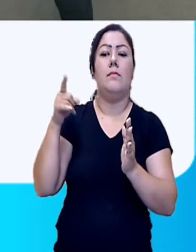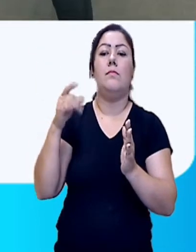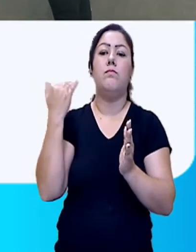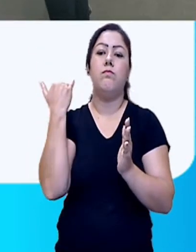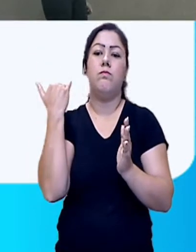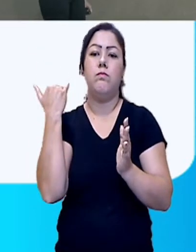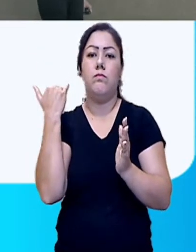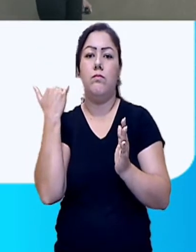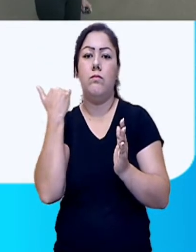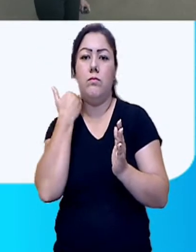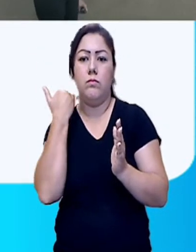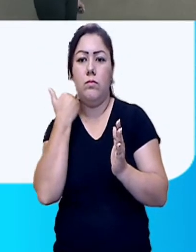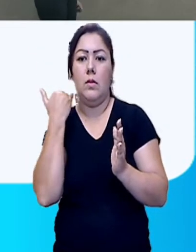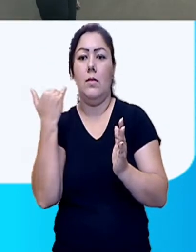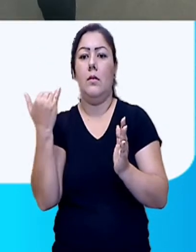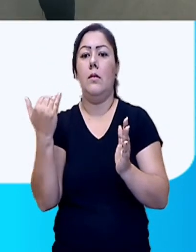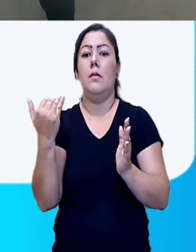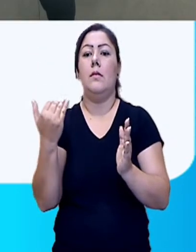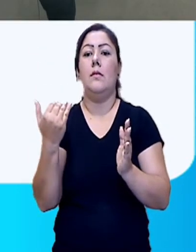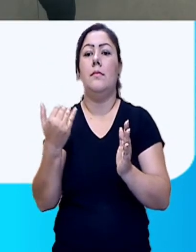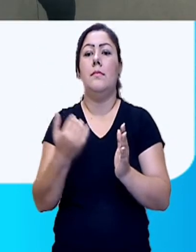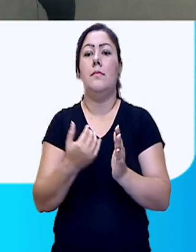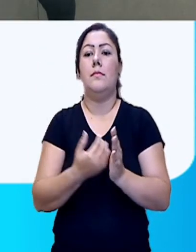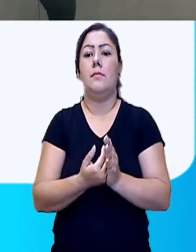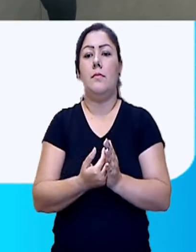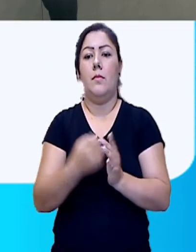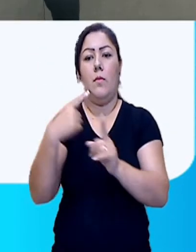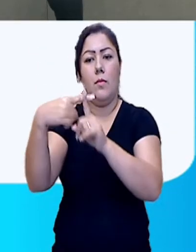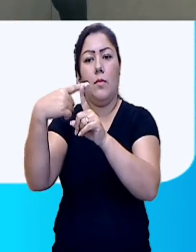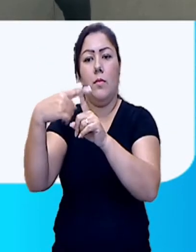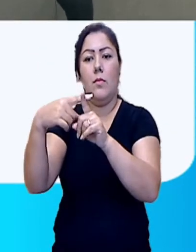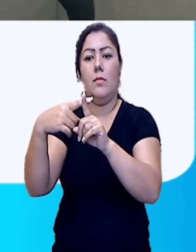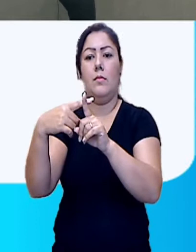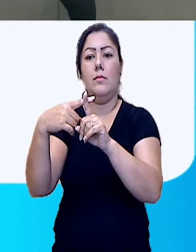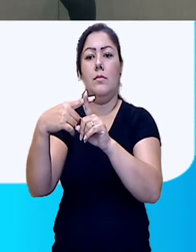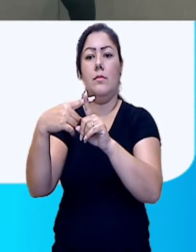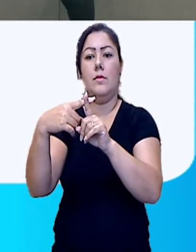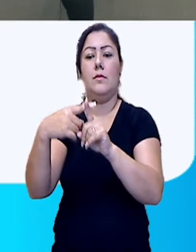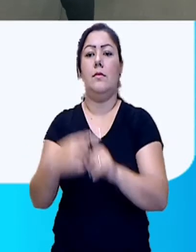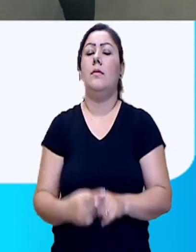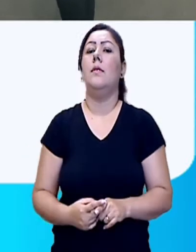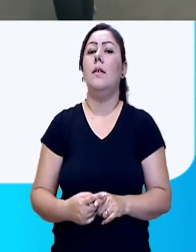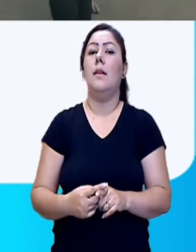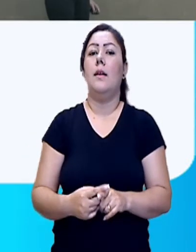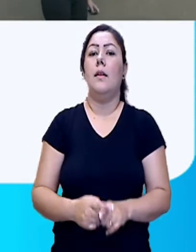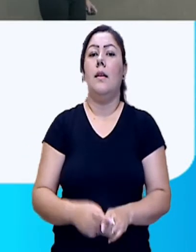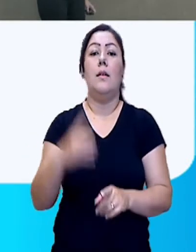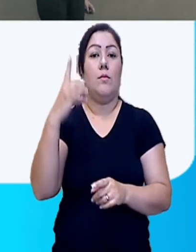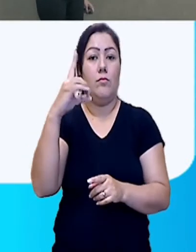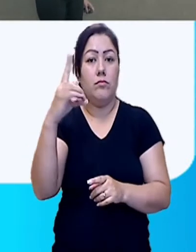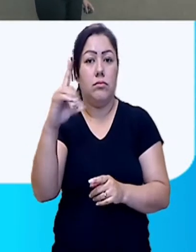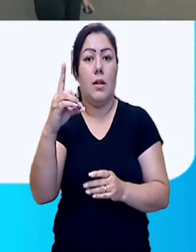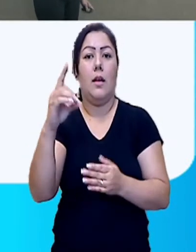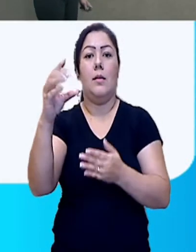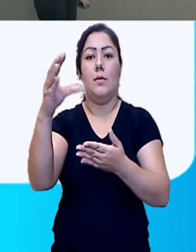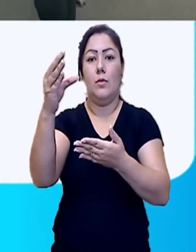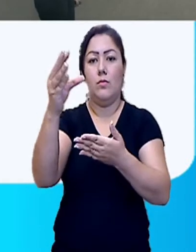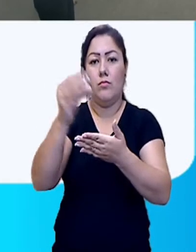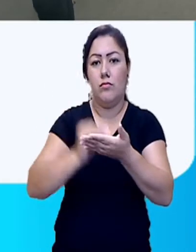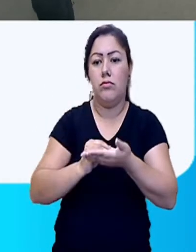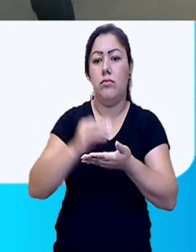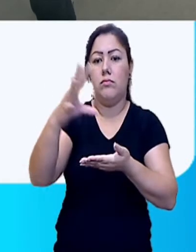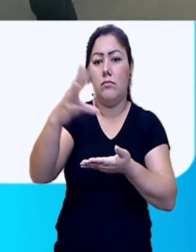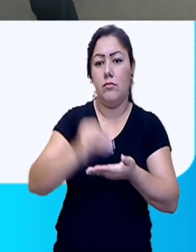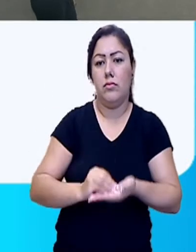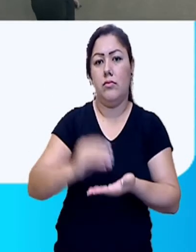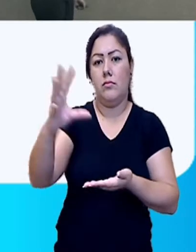débito são as retiradas. Então, por isso fica negativo, tá? Então, a gente tem que interpretar isso